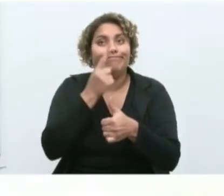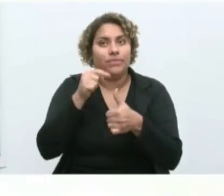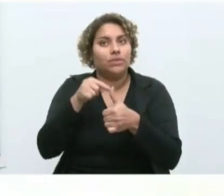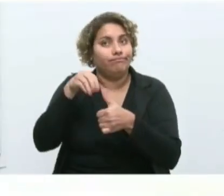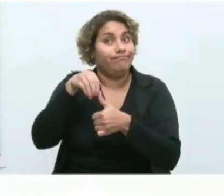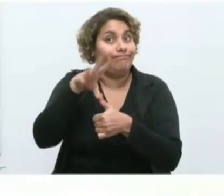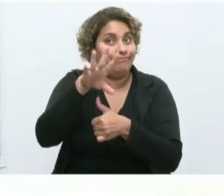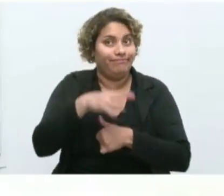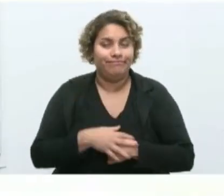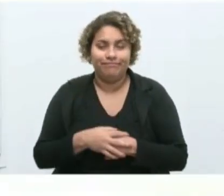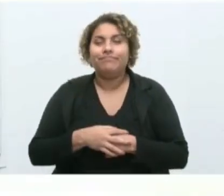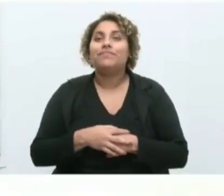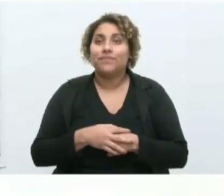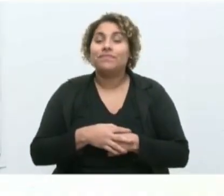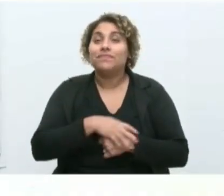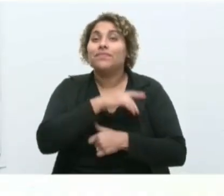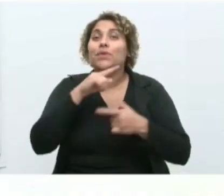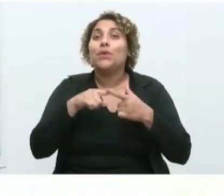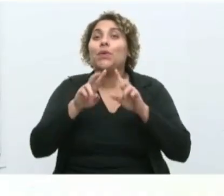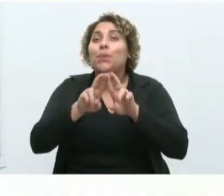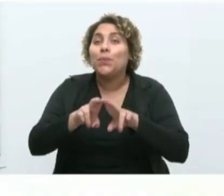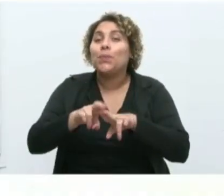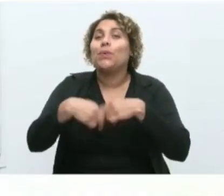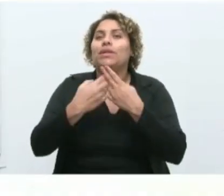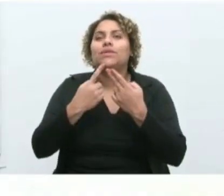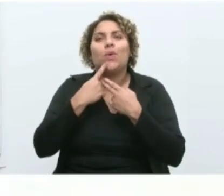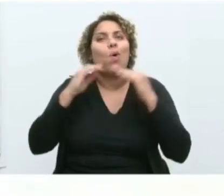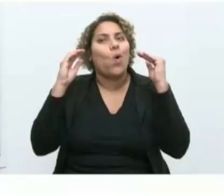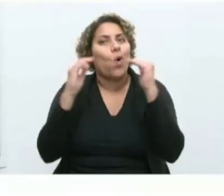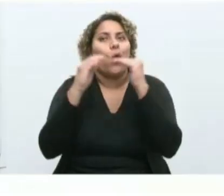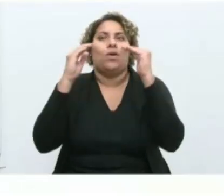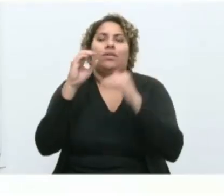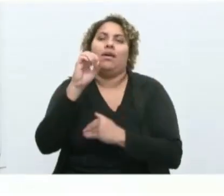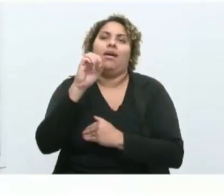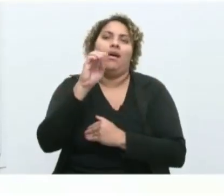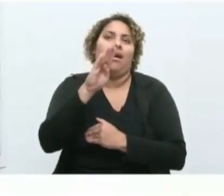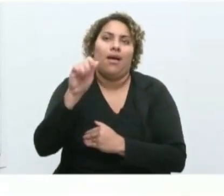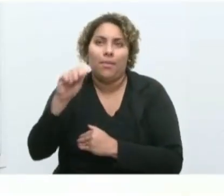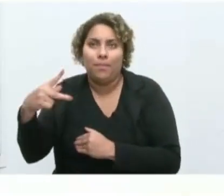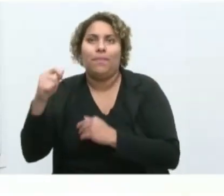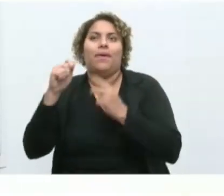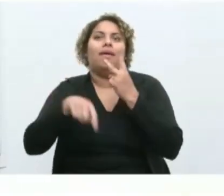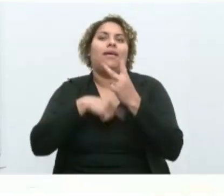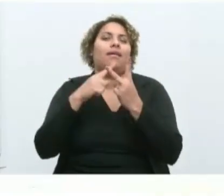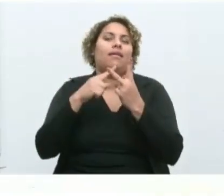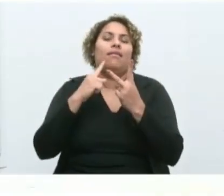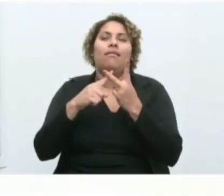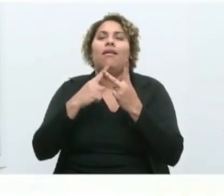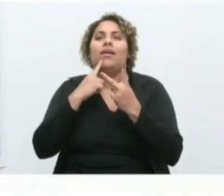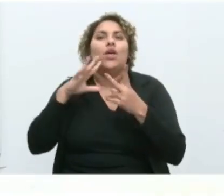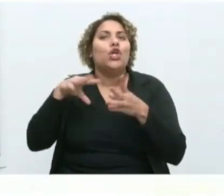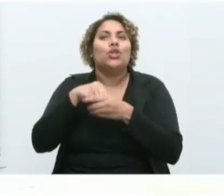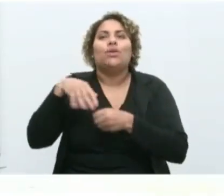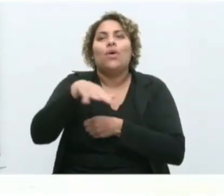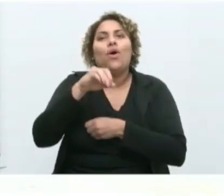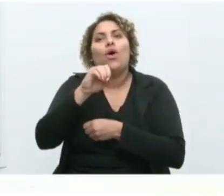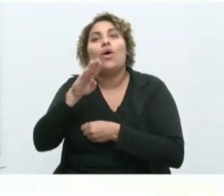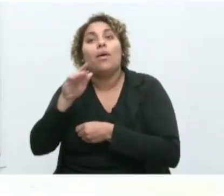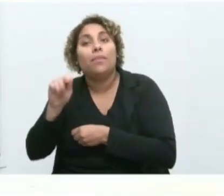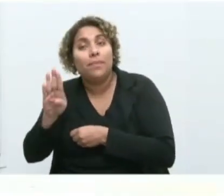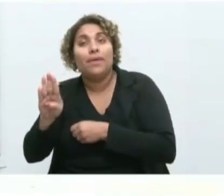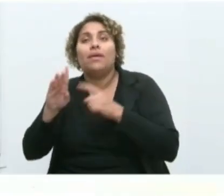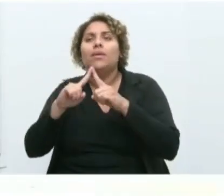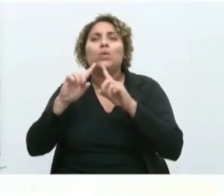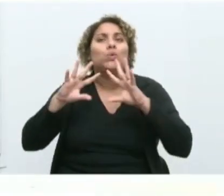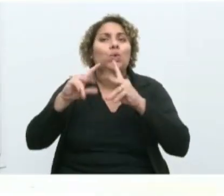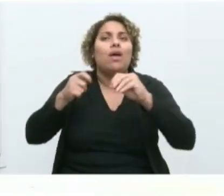ponderação. Concordo, estou com a APA, estou com a OAB e estou com todo mundo que pensa que investimento em esporte é